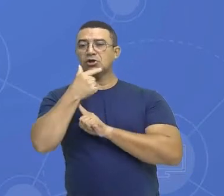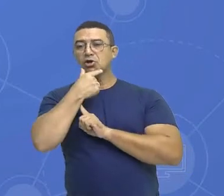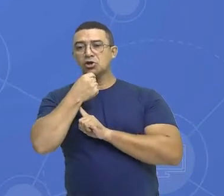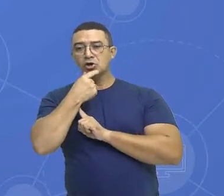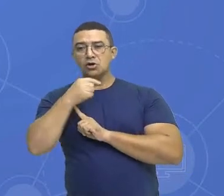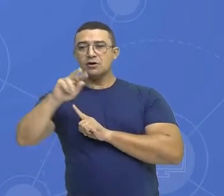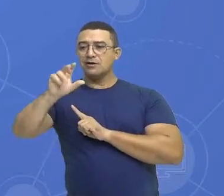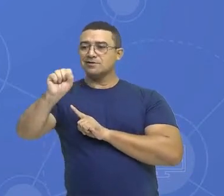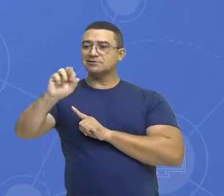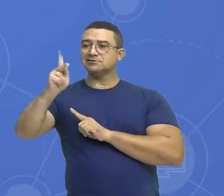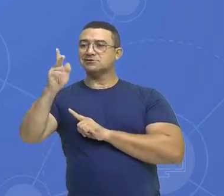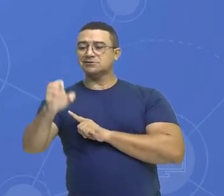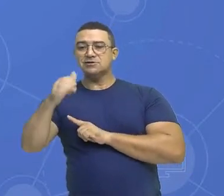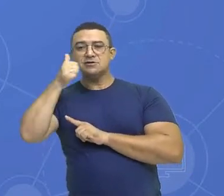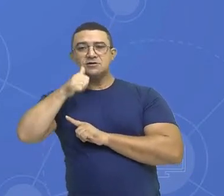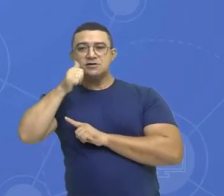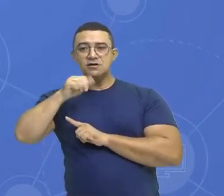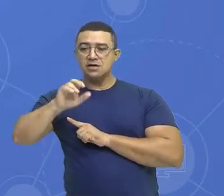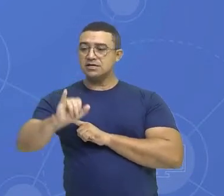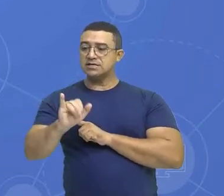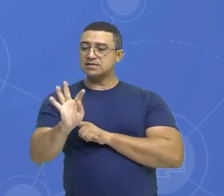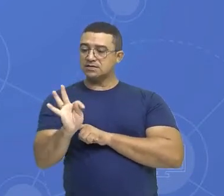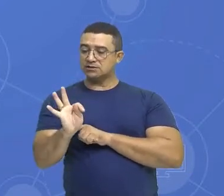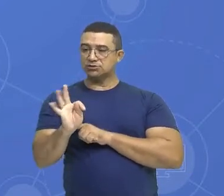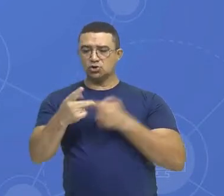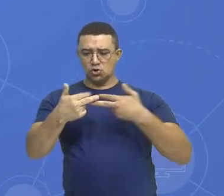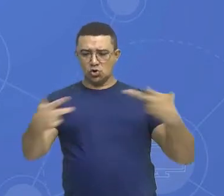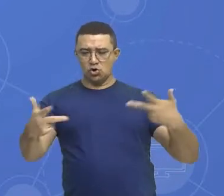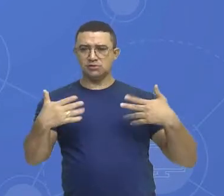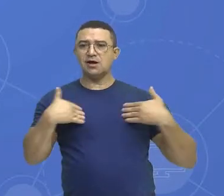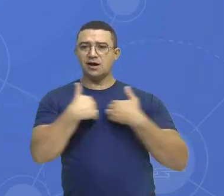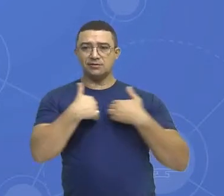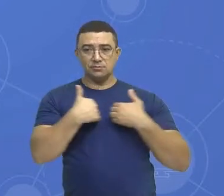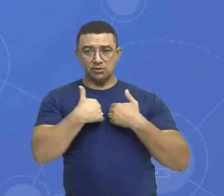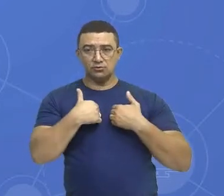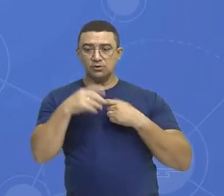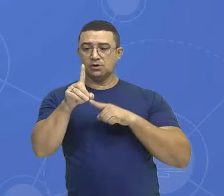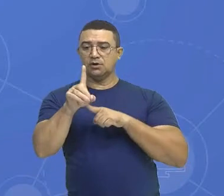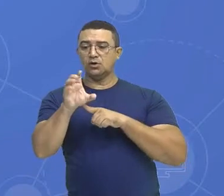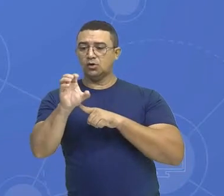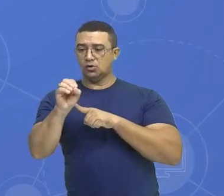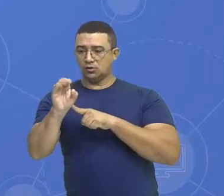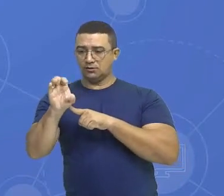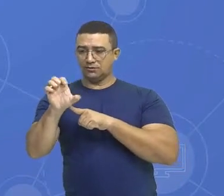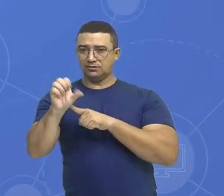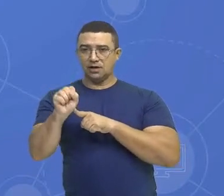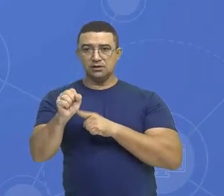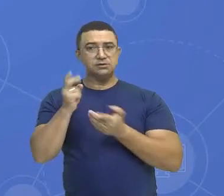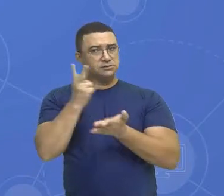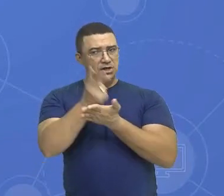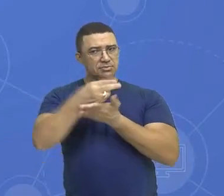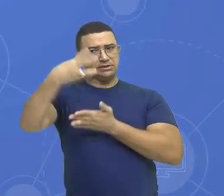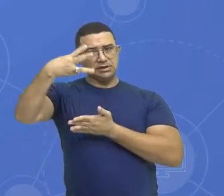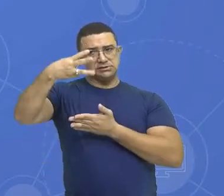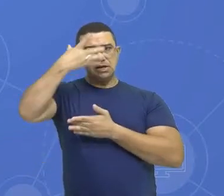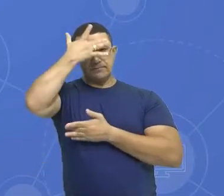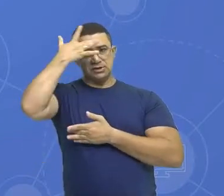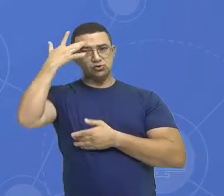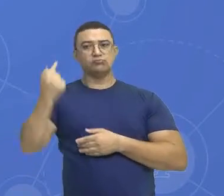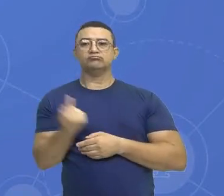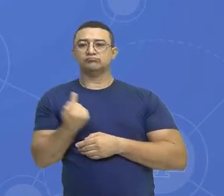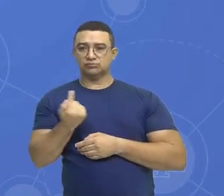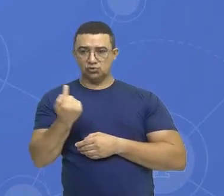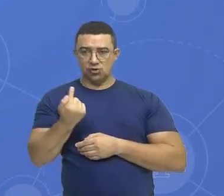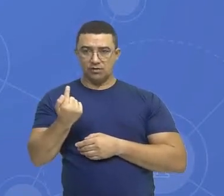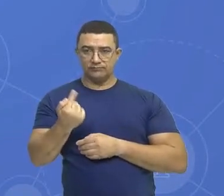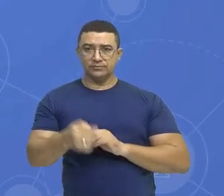utilizar, então, o does. Então, o does eu vou utilizar sempre quando o sujeito da minha frase, do meu enunciado, for terceira pessoa do singular. Ah,